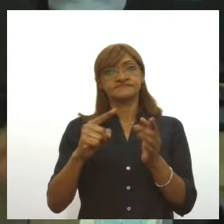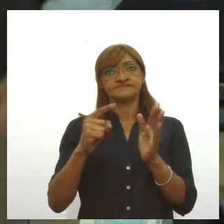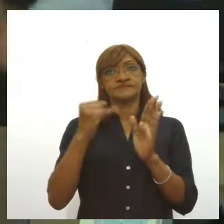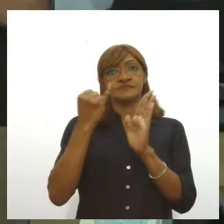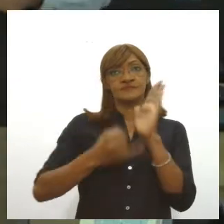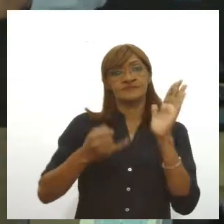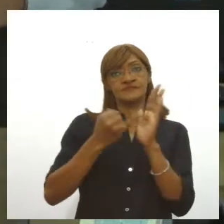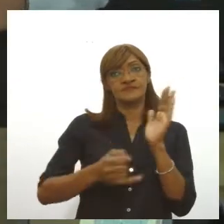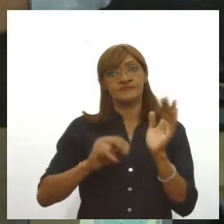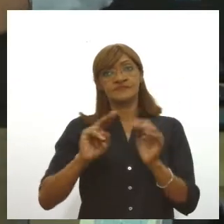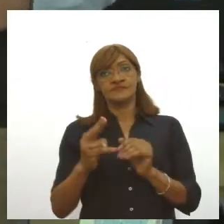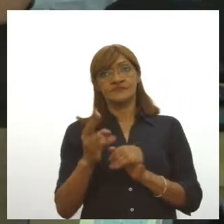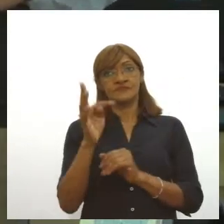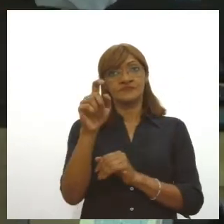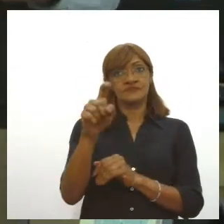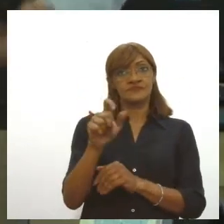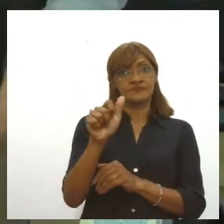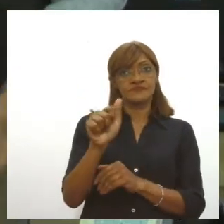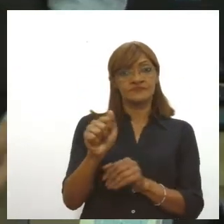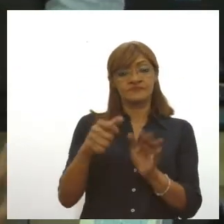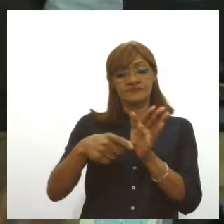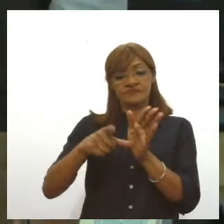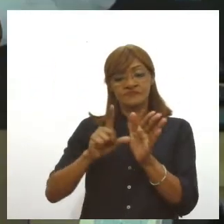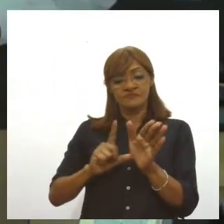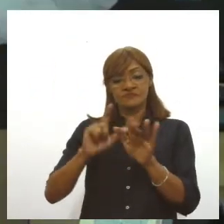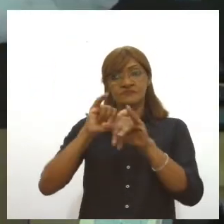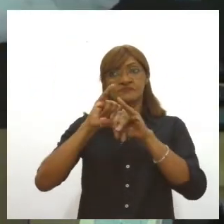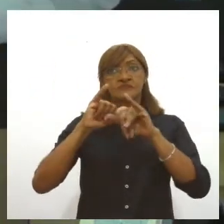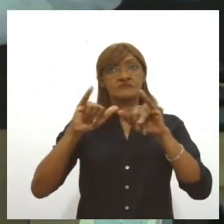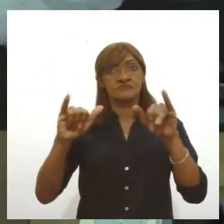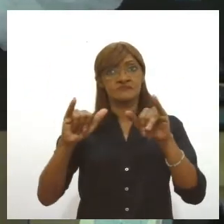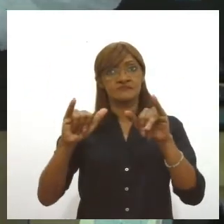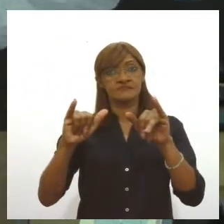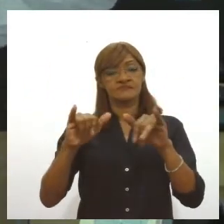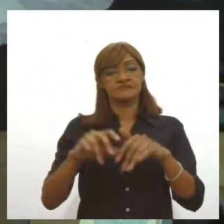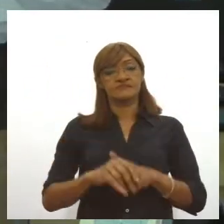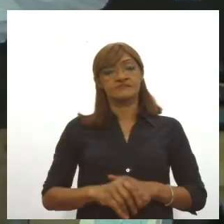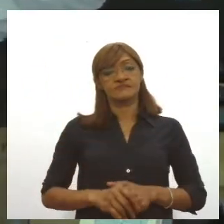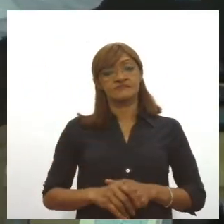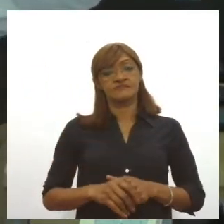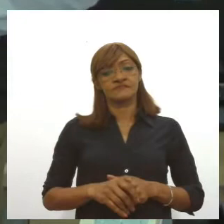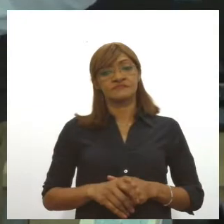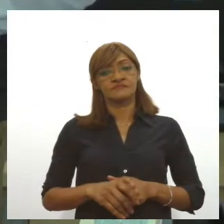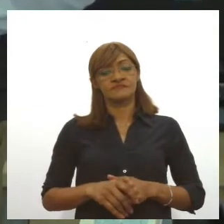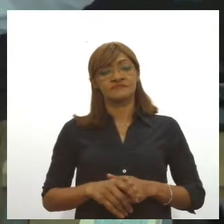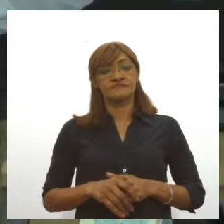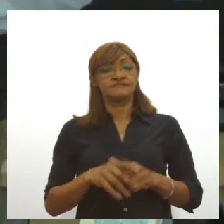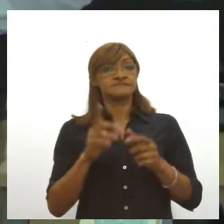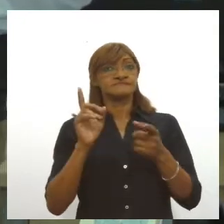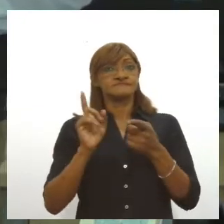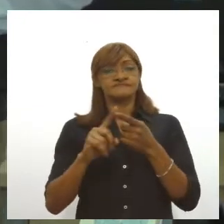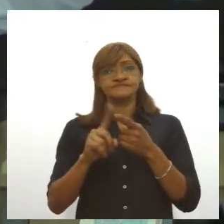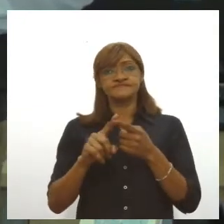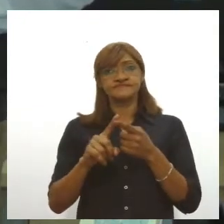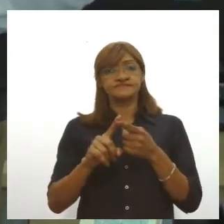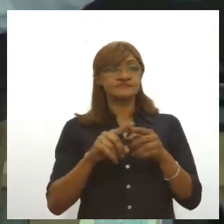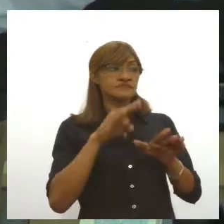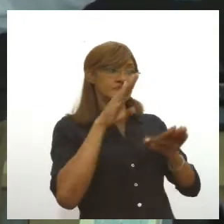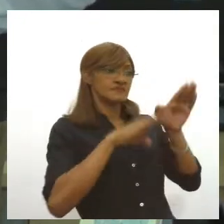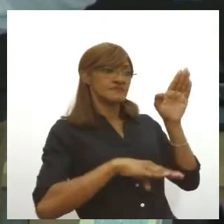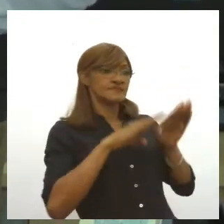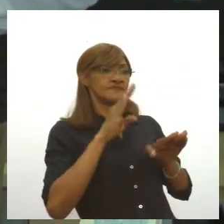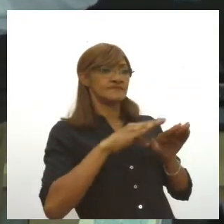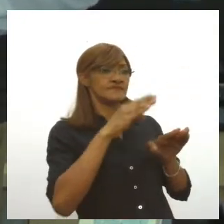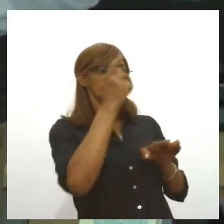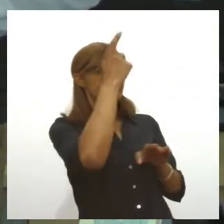taxas, precisam ser informadas com antecedência. Igor, tem um fato que muita gente, às vezes, reclama